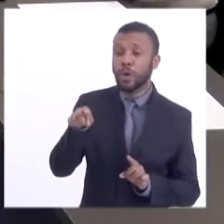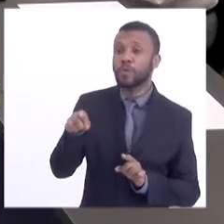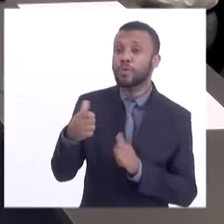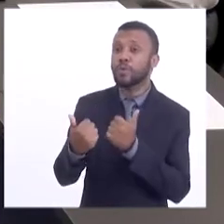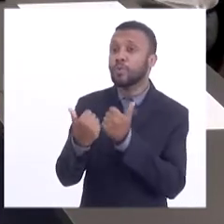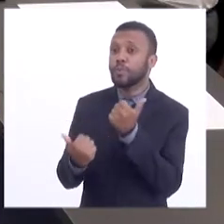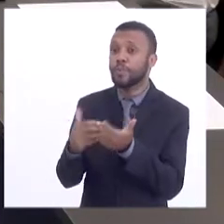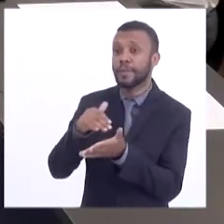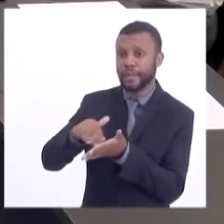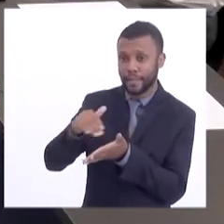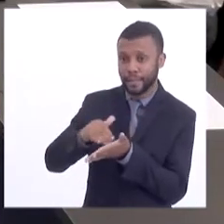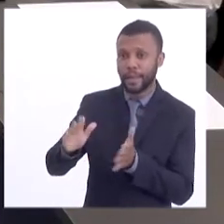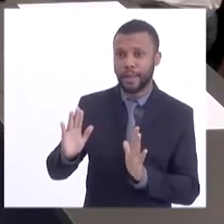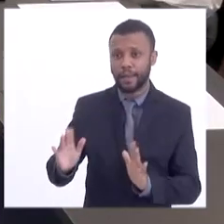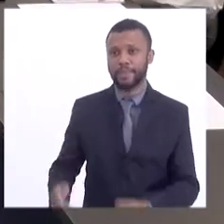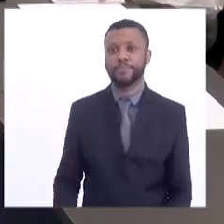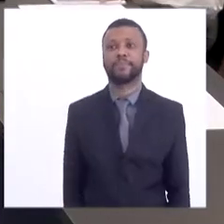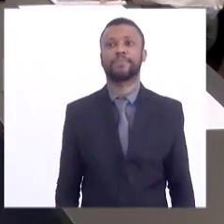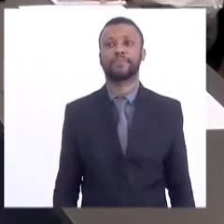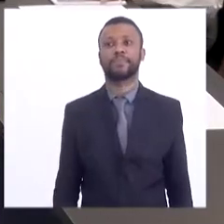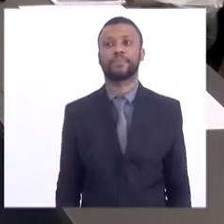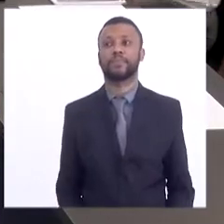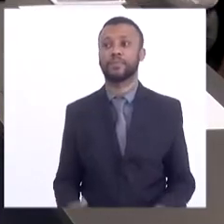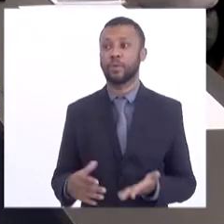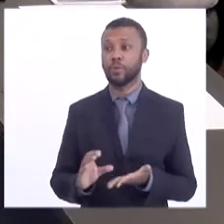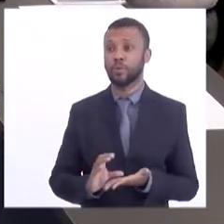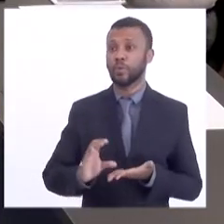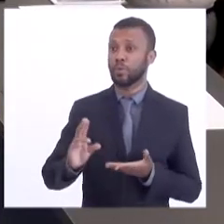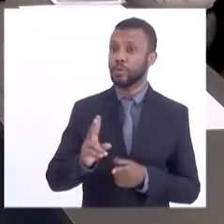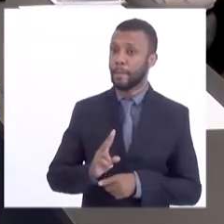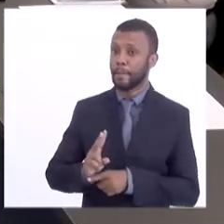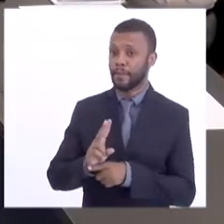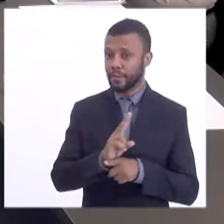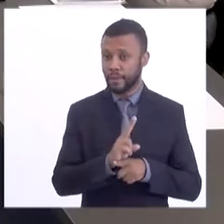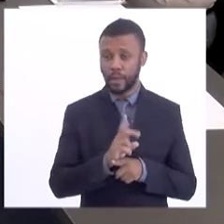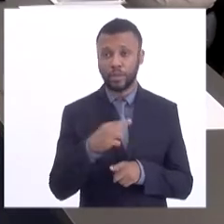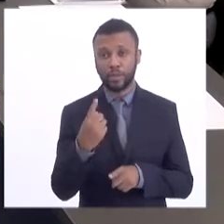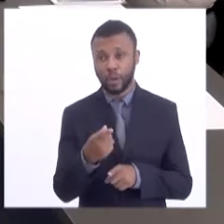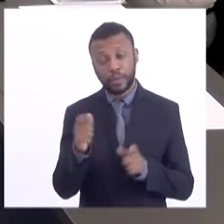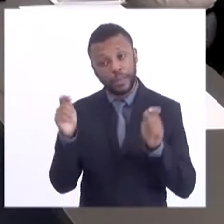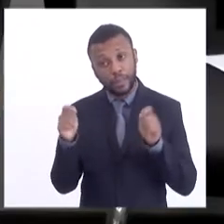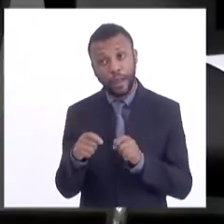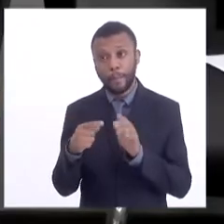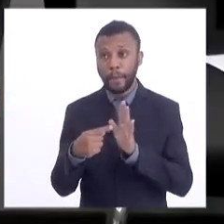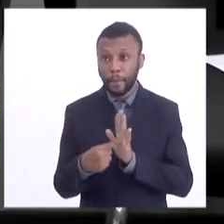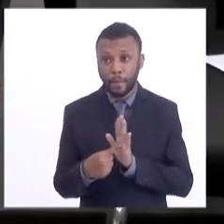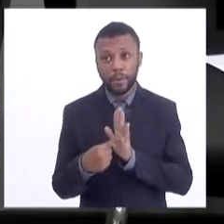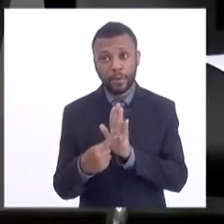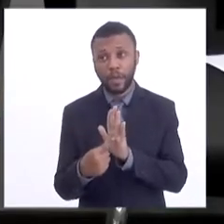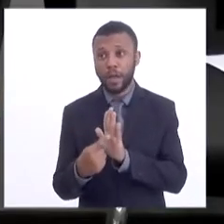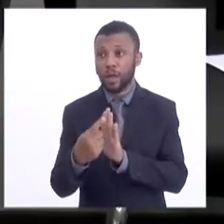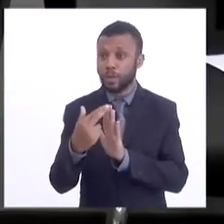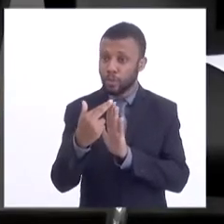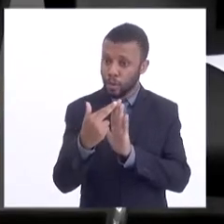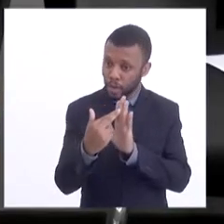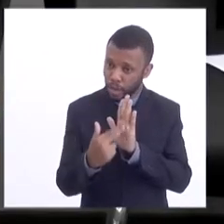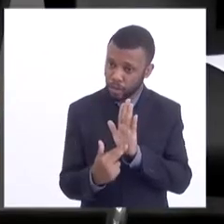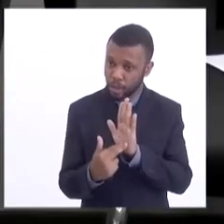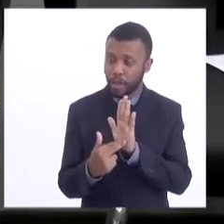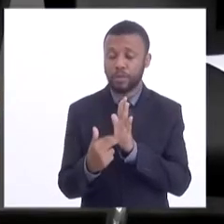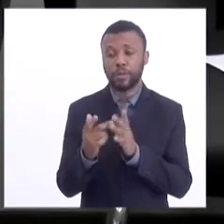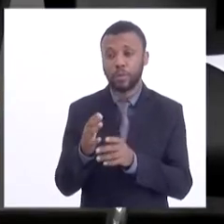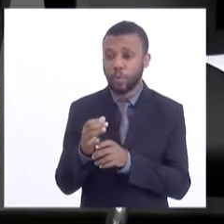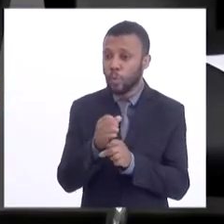subsecretário os recursos estão preservados a gente que tem como demonstrar nos relatórios da execução